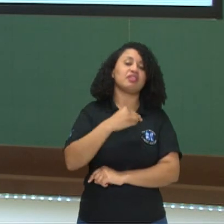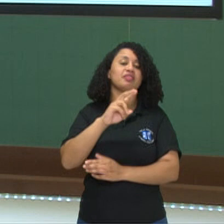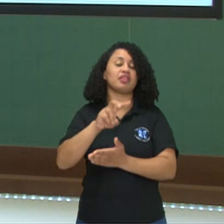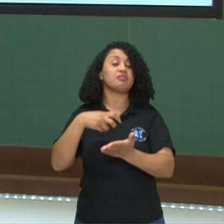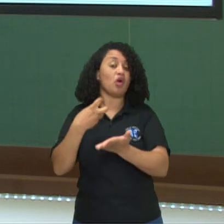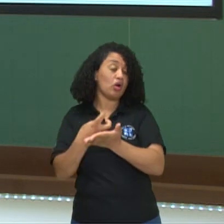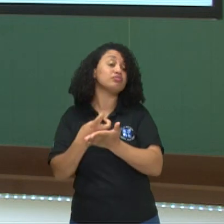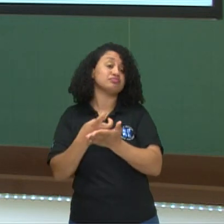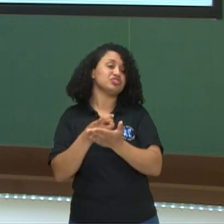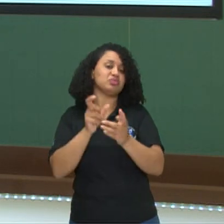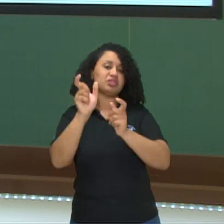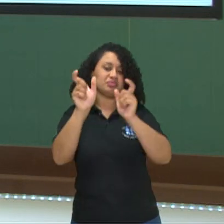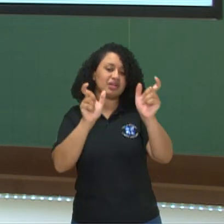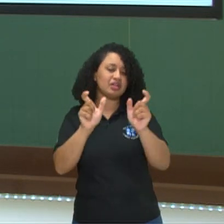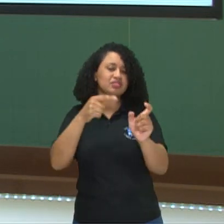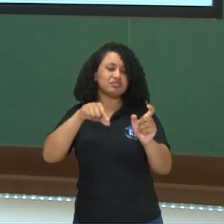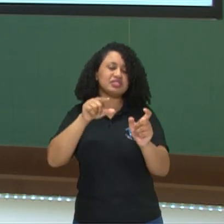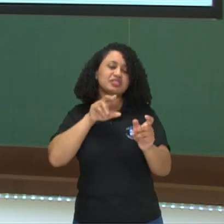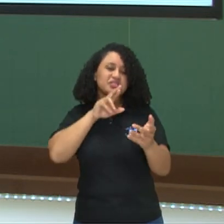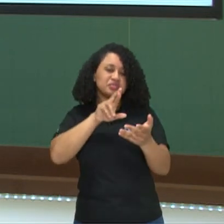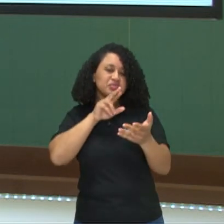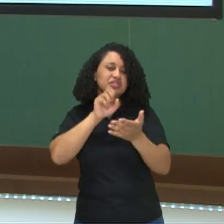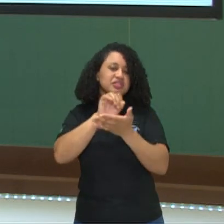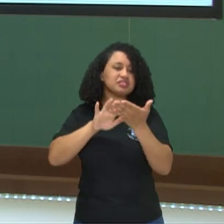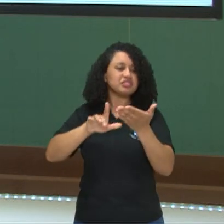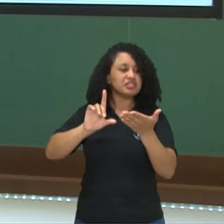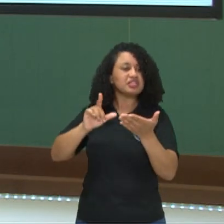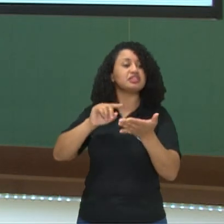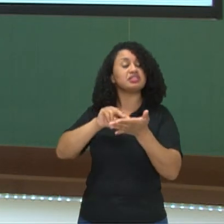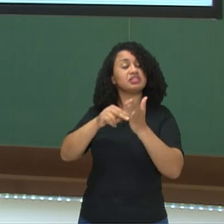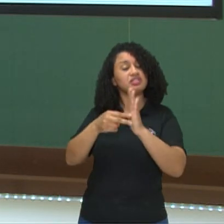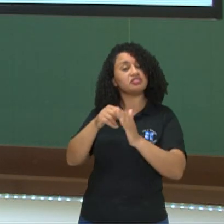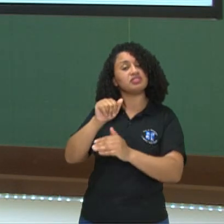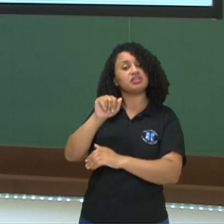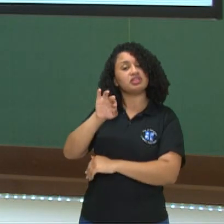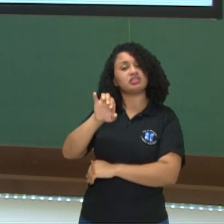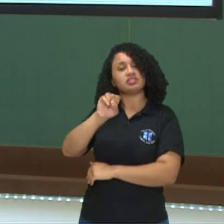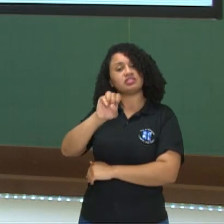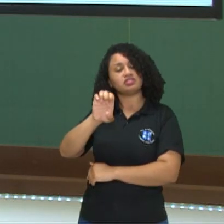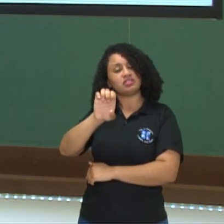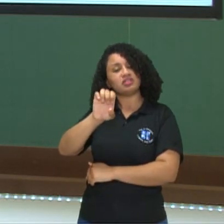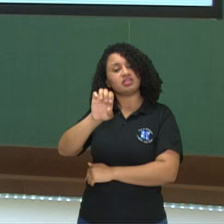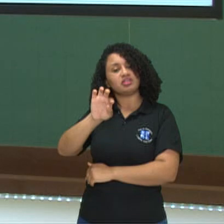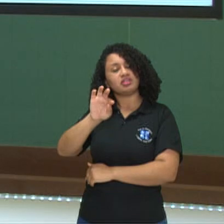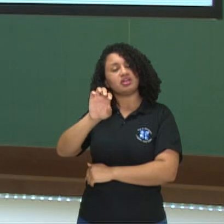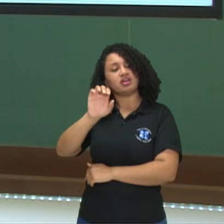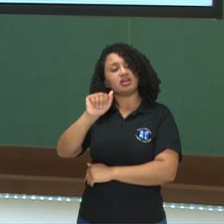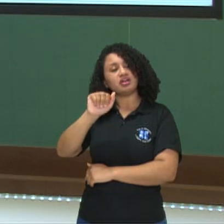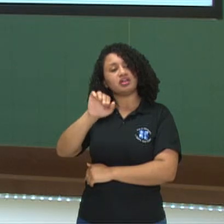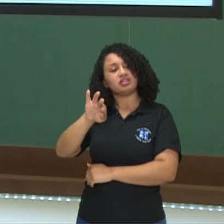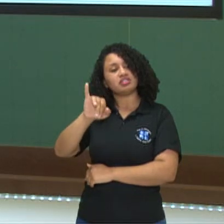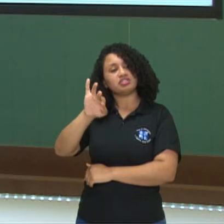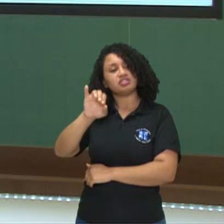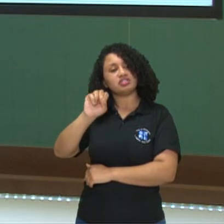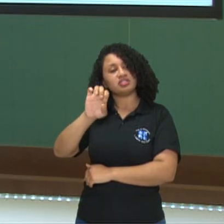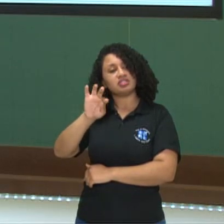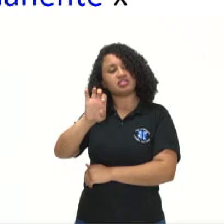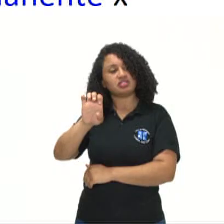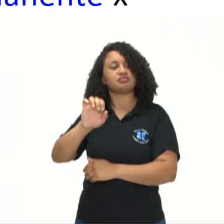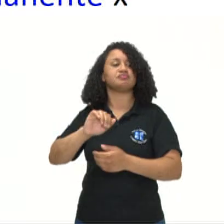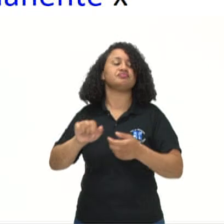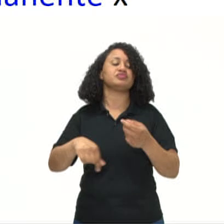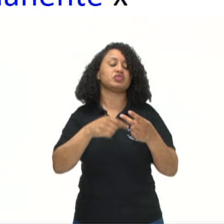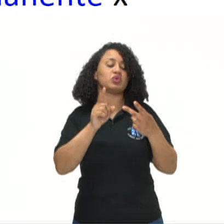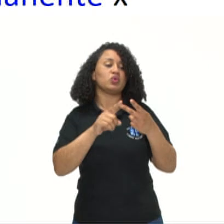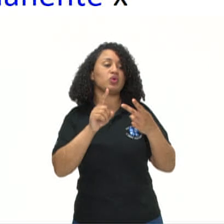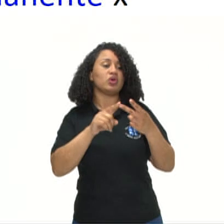palavras e expressões que são contrárias são antíteses, palavras contrárias. Chamamos de paradoxo